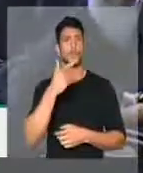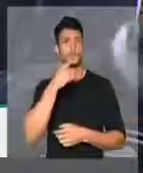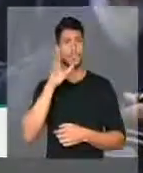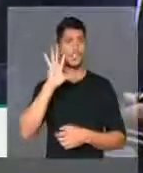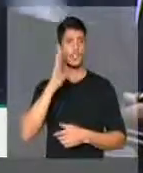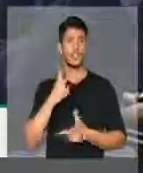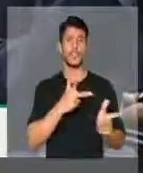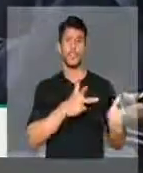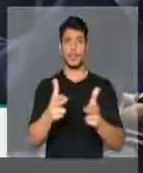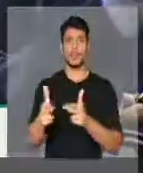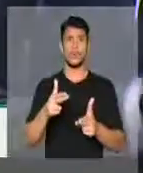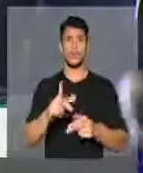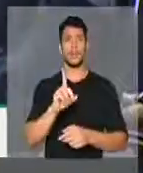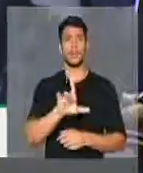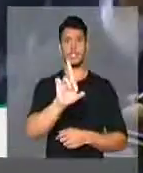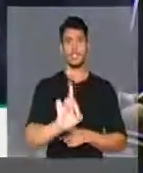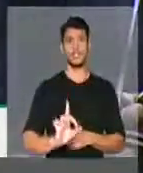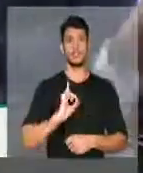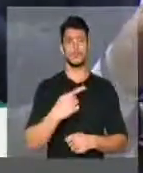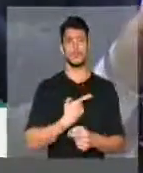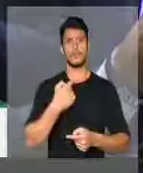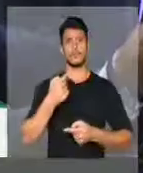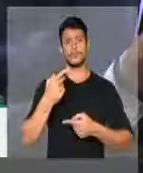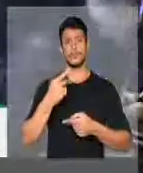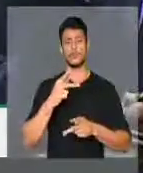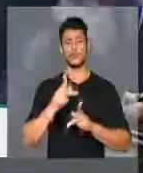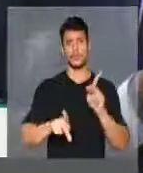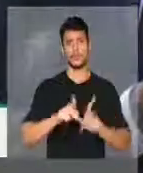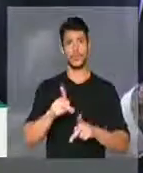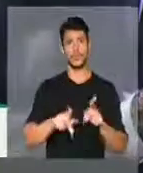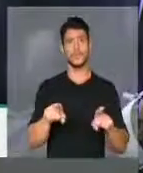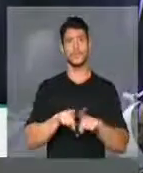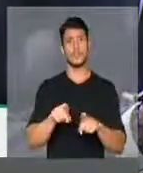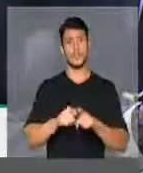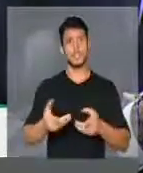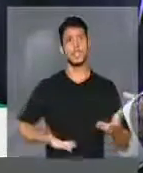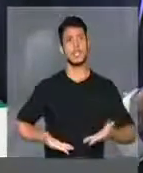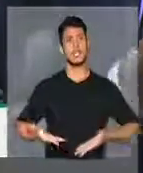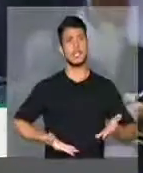públicos de qualidade, que são direitos do nosso povo, e dos servidores, porque sem os